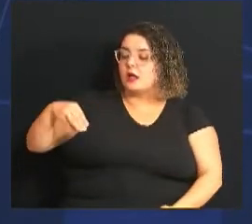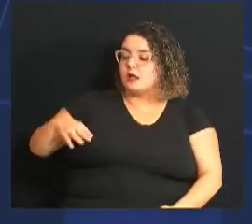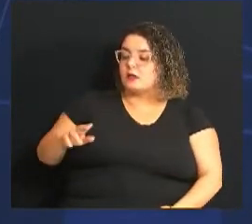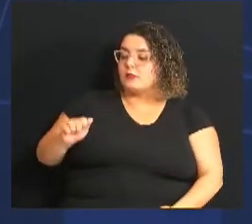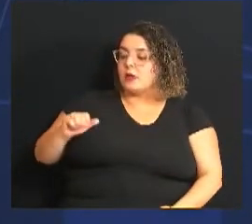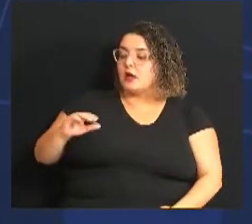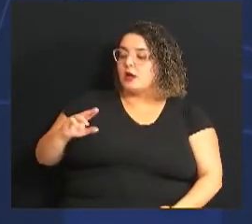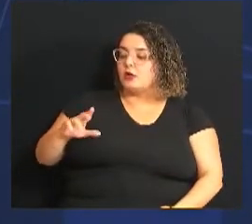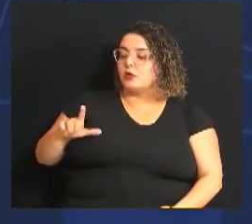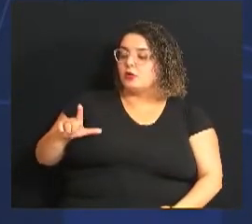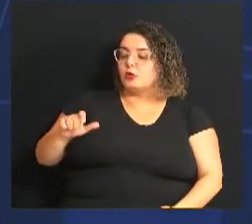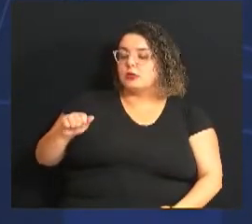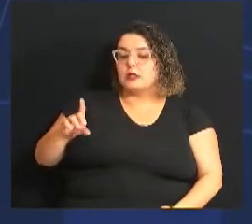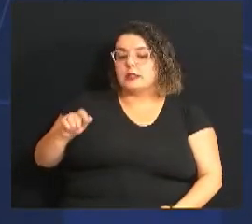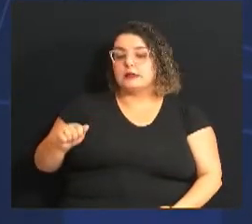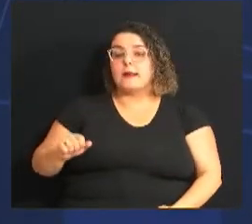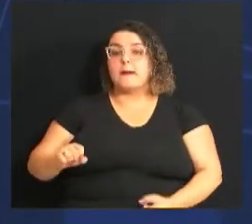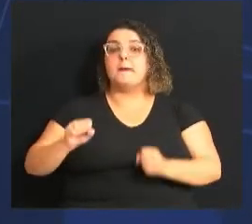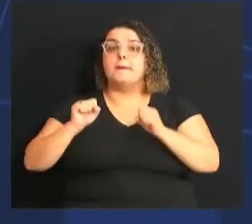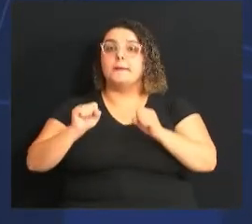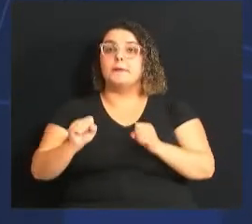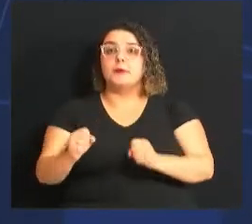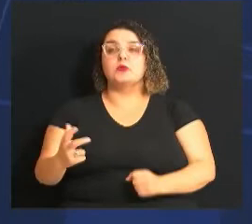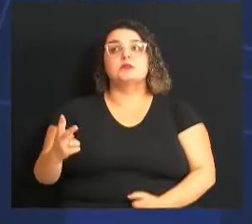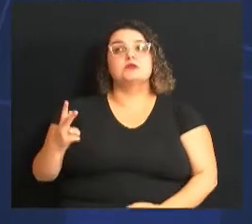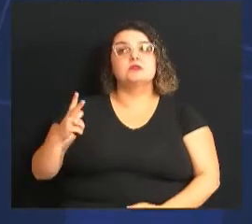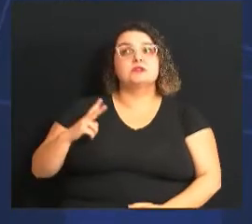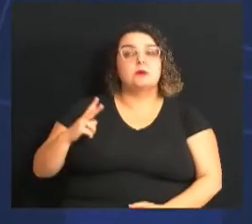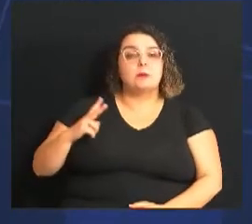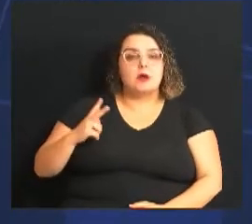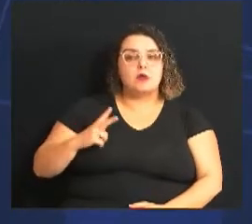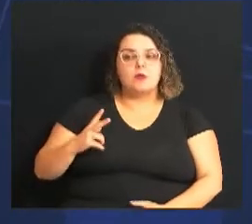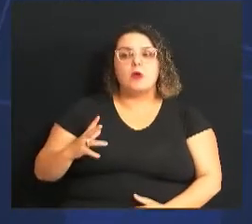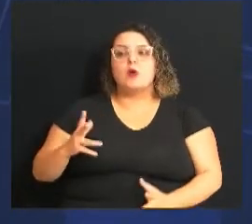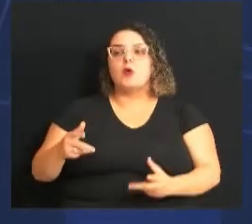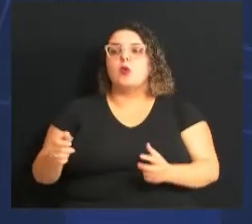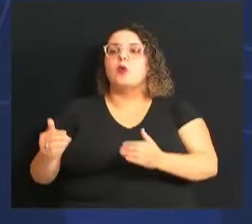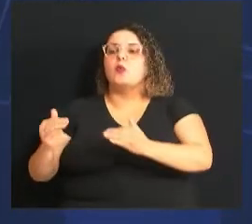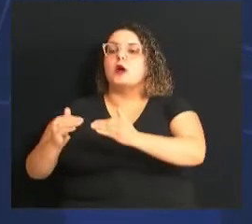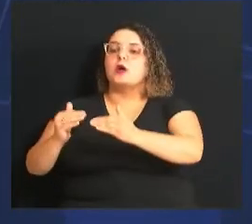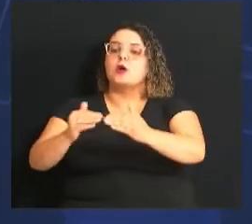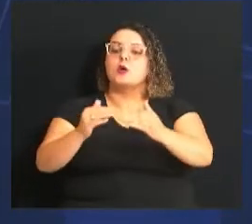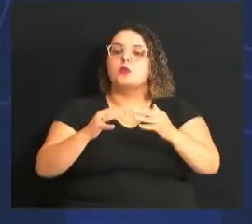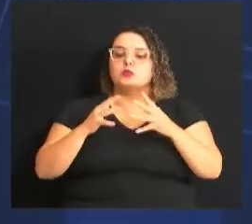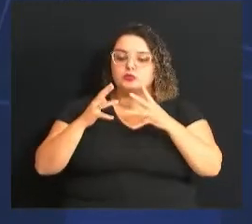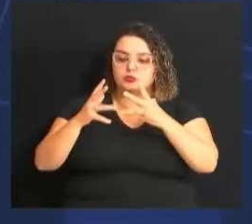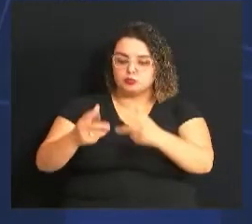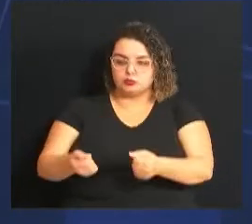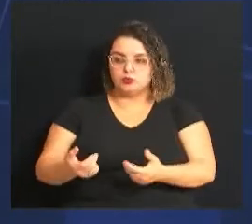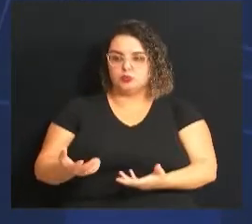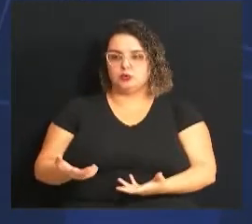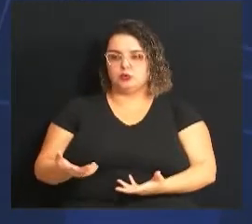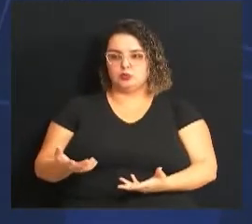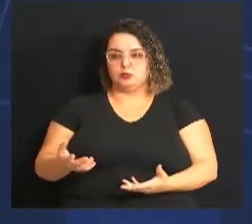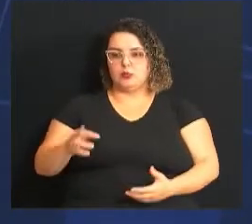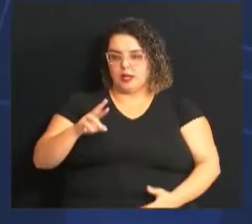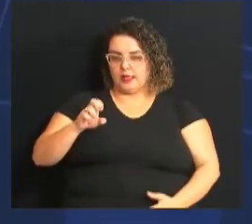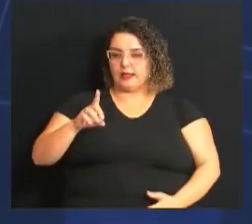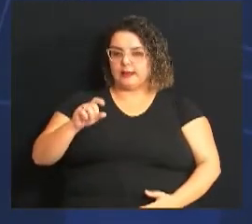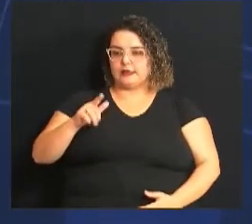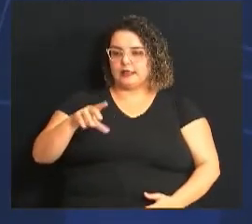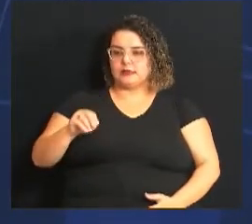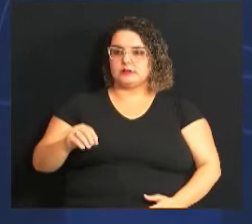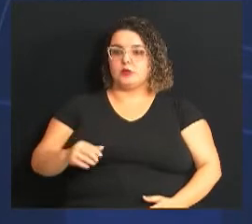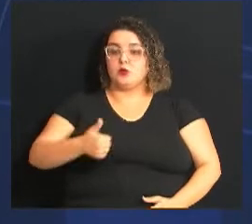ser individual ou teria que ter um acordo todo com o setor? Por exemplo, uma redação com 10 jornalistas, teria que ter um acordo